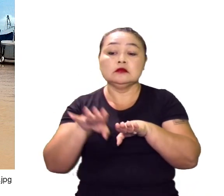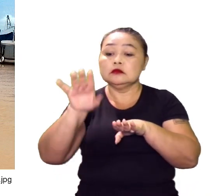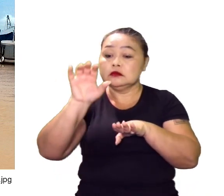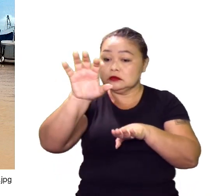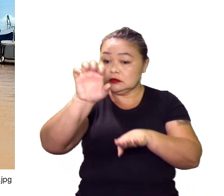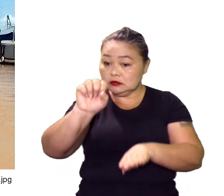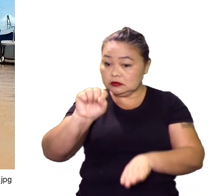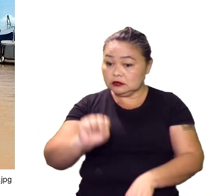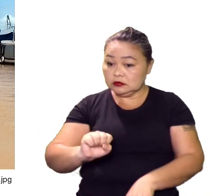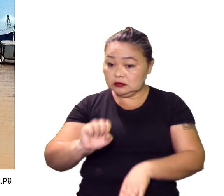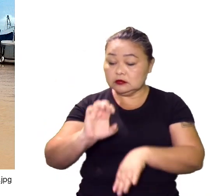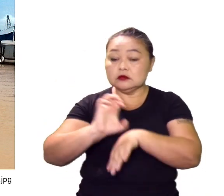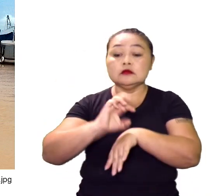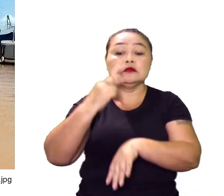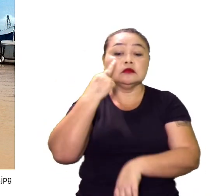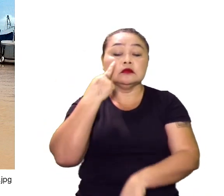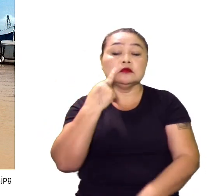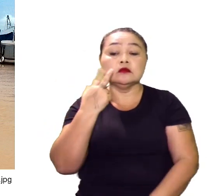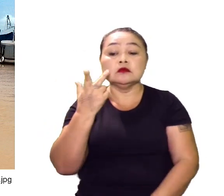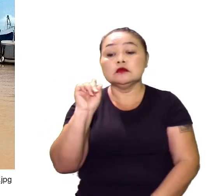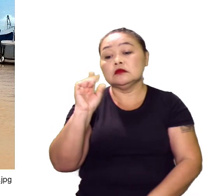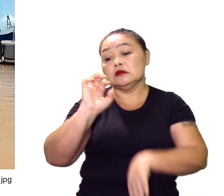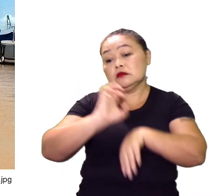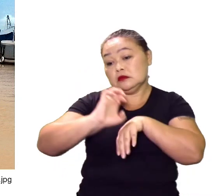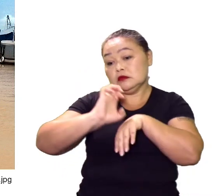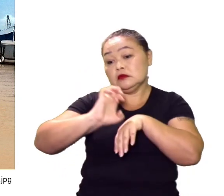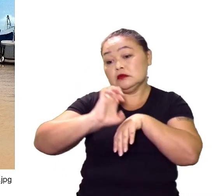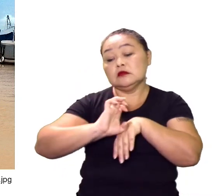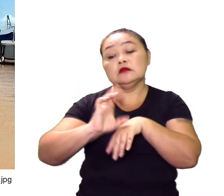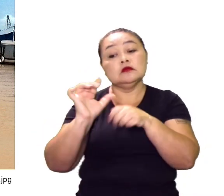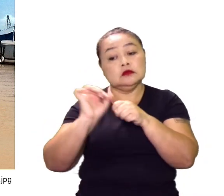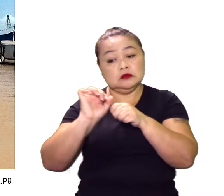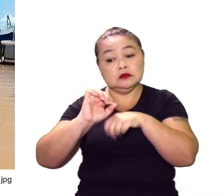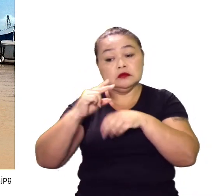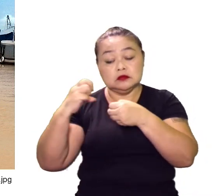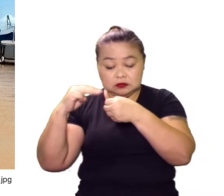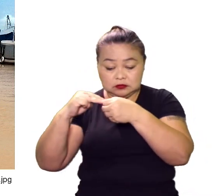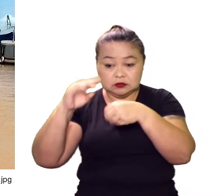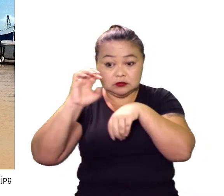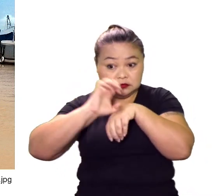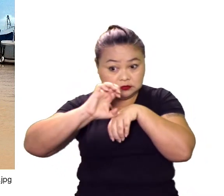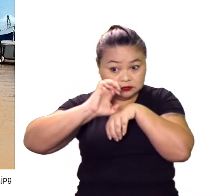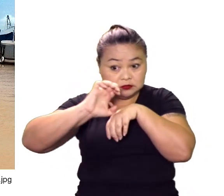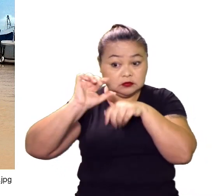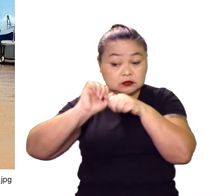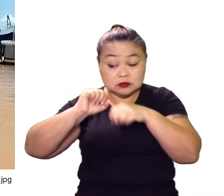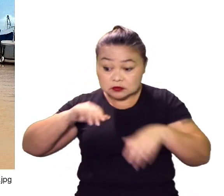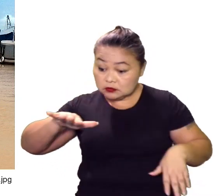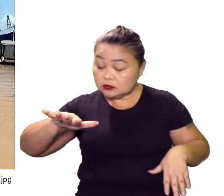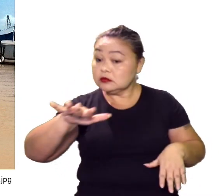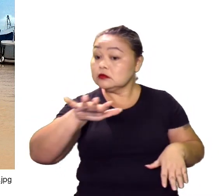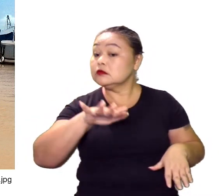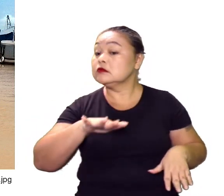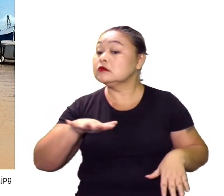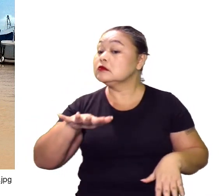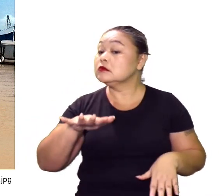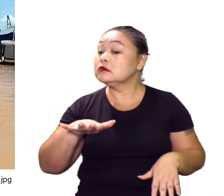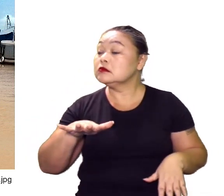do estado, na região de Espigão do Oeste, cito o exemplo, é uma área que tem também uma